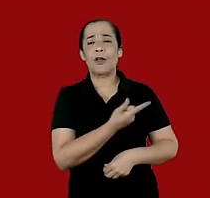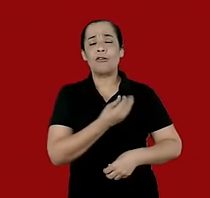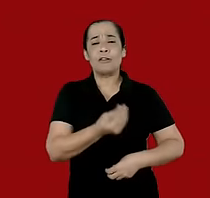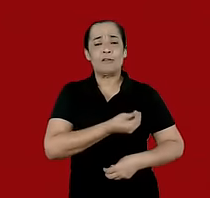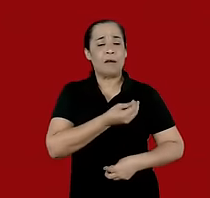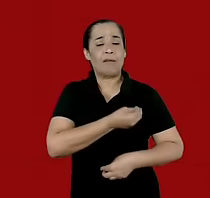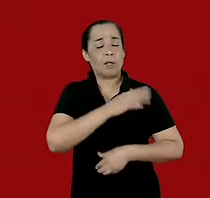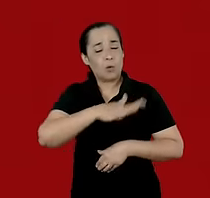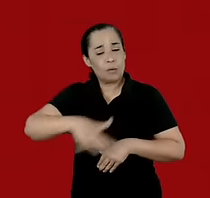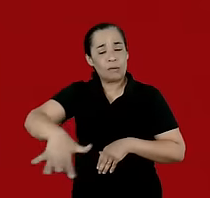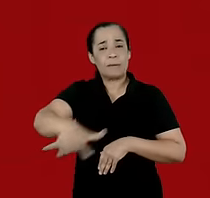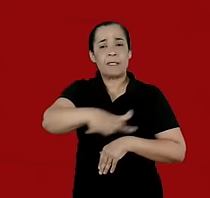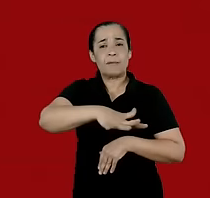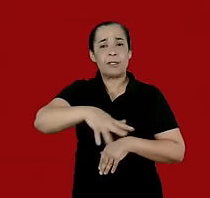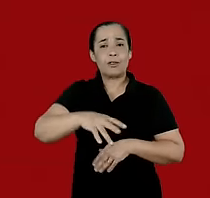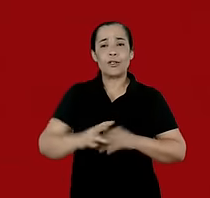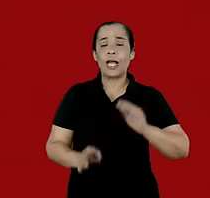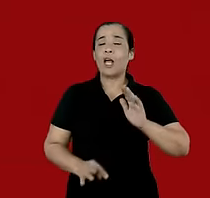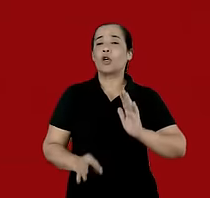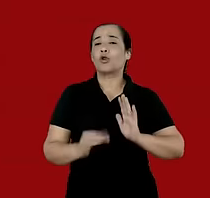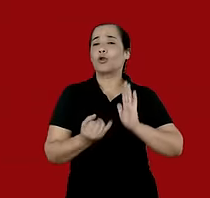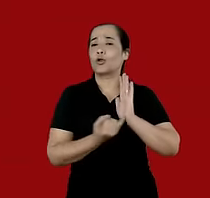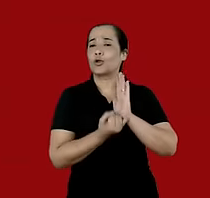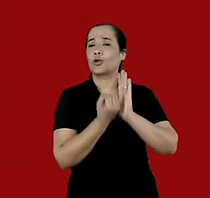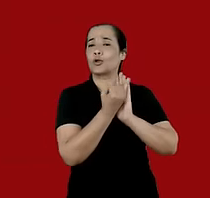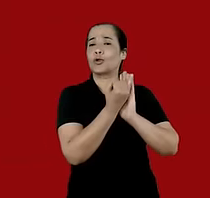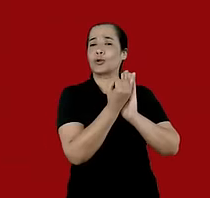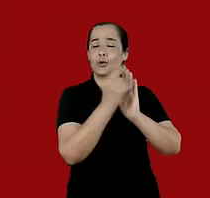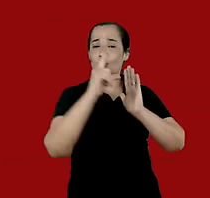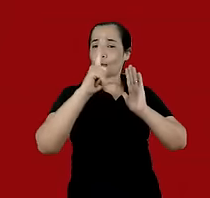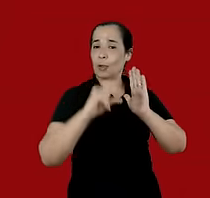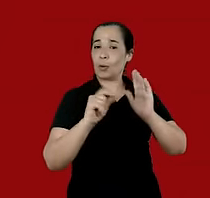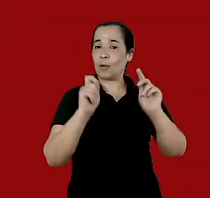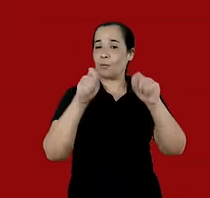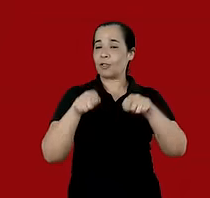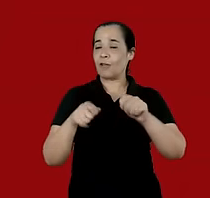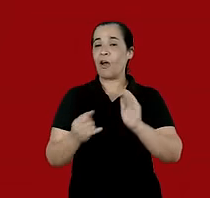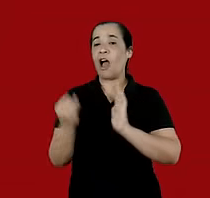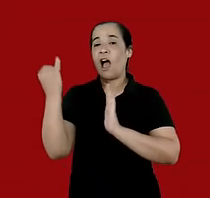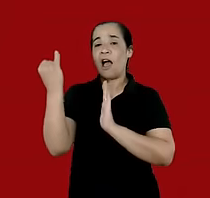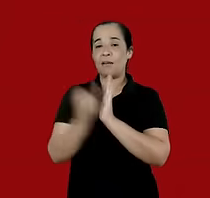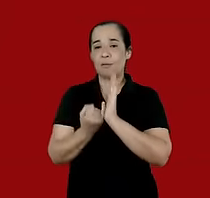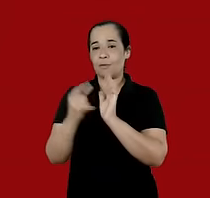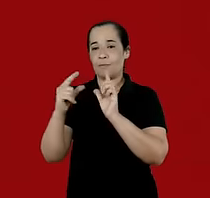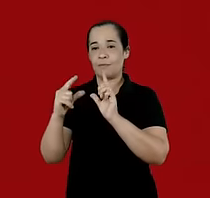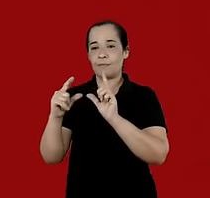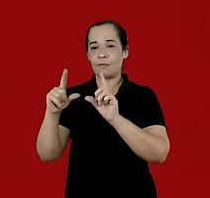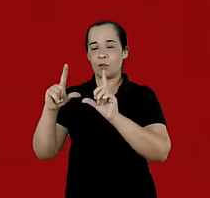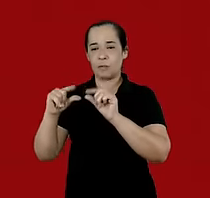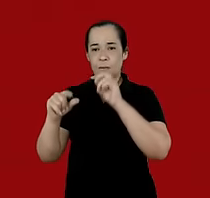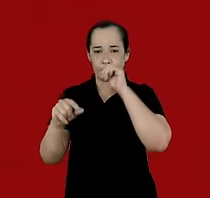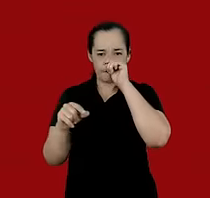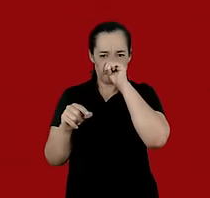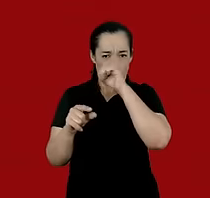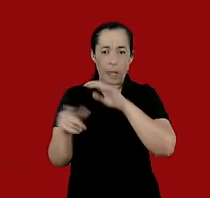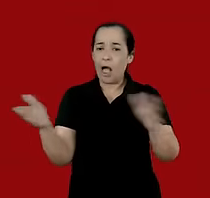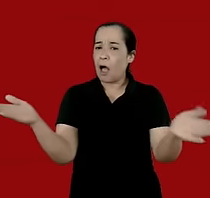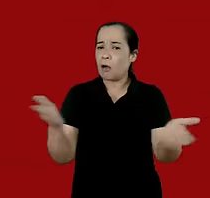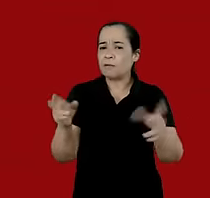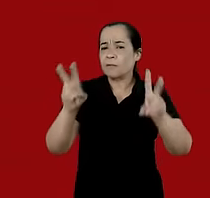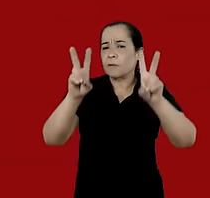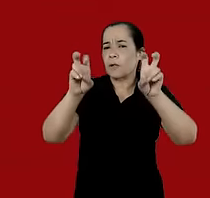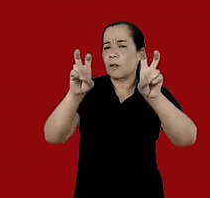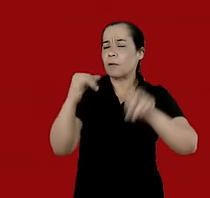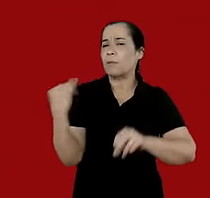a alta de taxa de juros vai combater a inflação então é importante ter isso em perspectiva e agora eu vou entrar numa parte importante a gente falou né